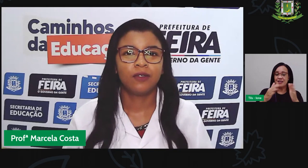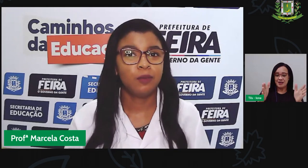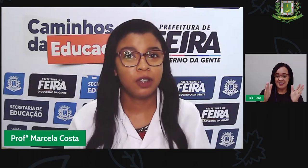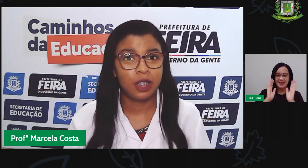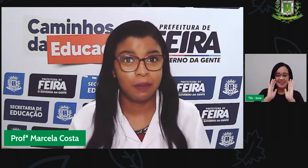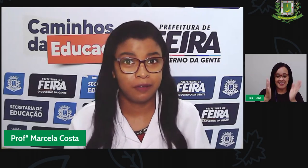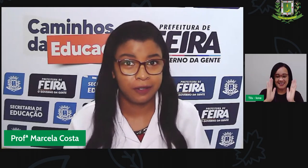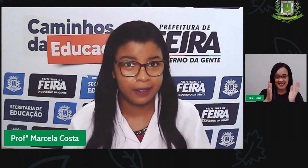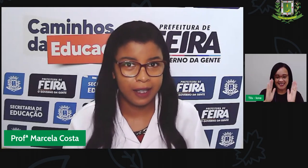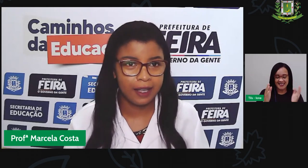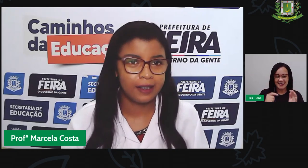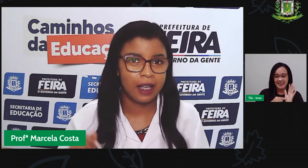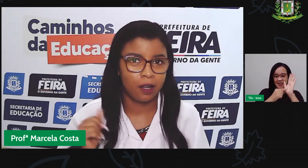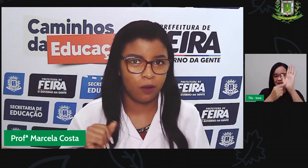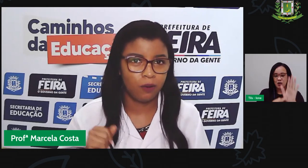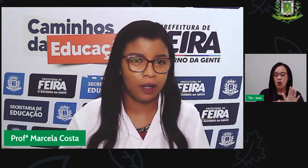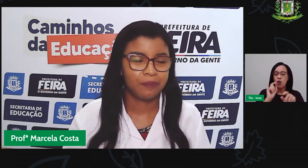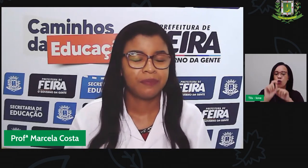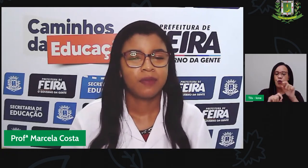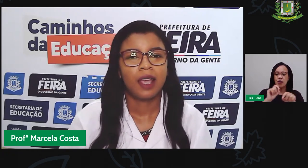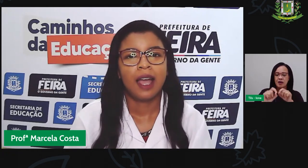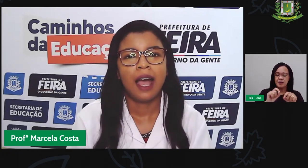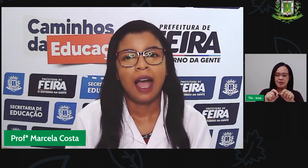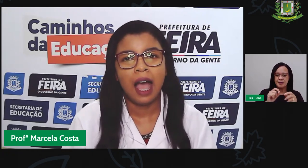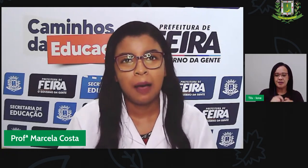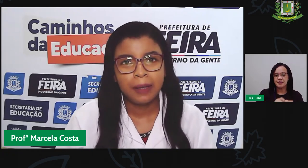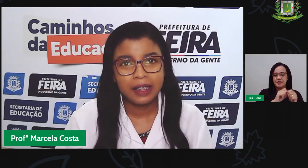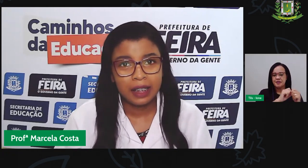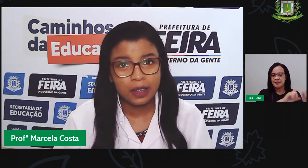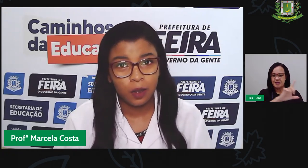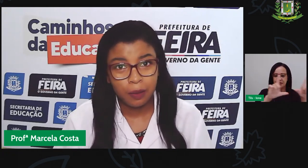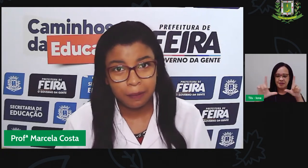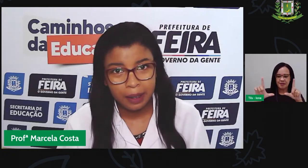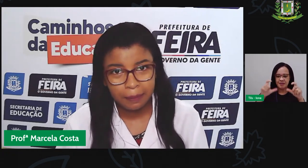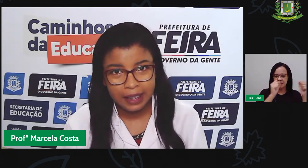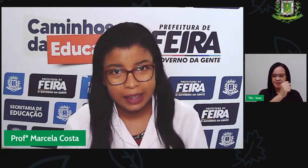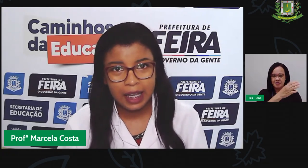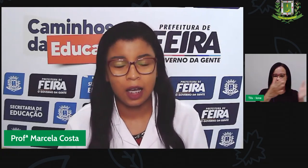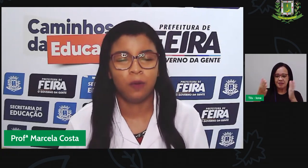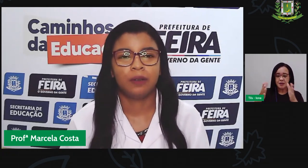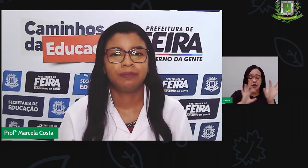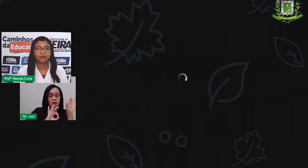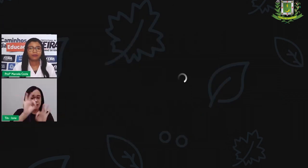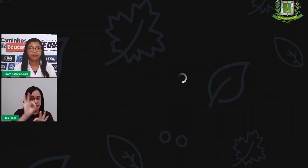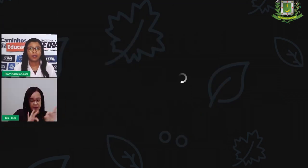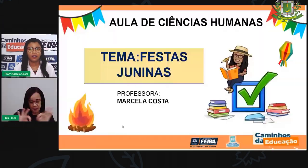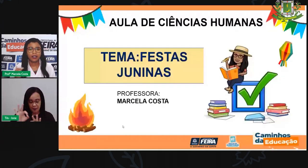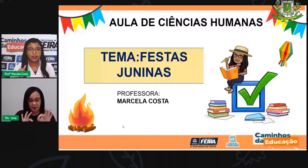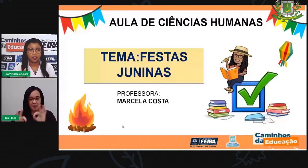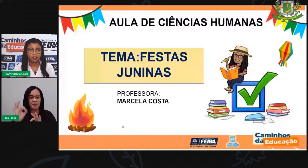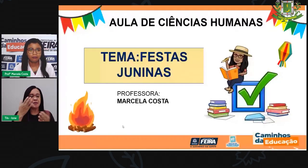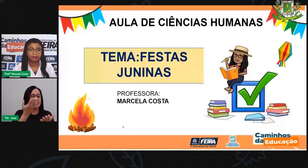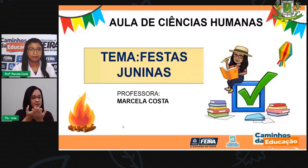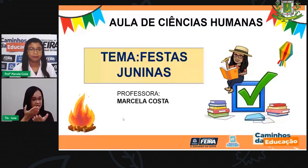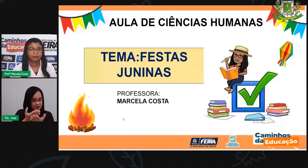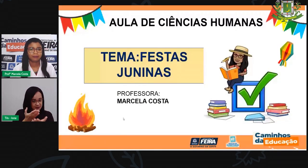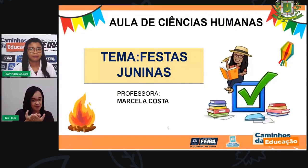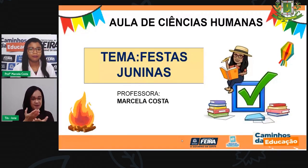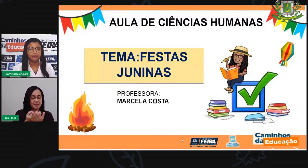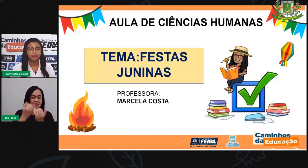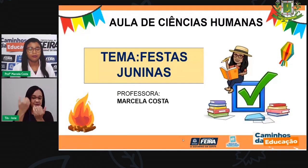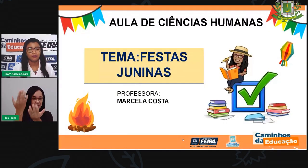Vou mostrar para vocês agora a apresentação que eu preparei para essa aula. Olha só!